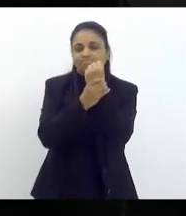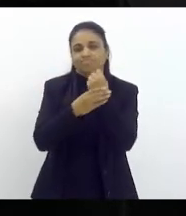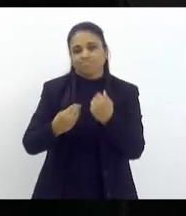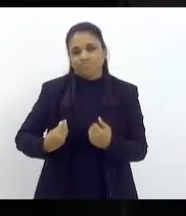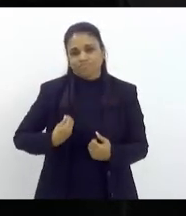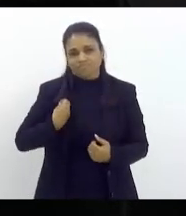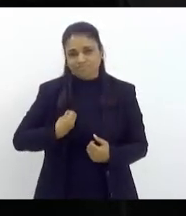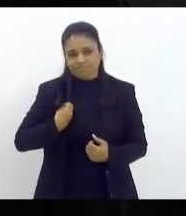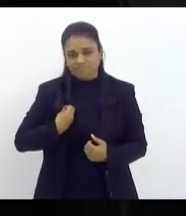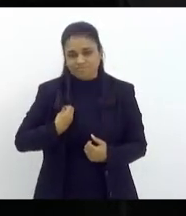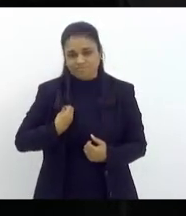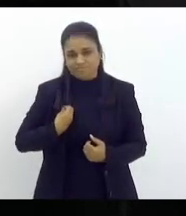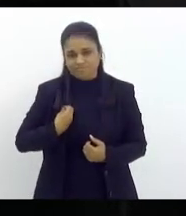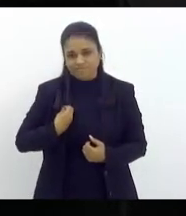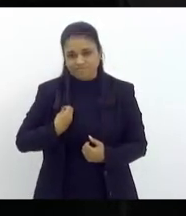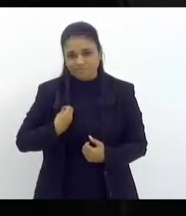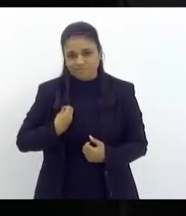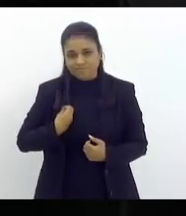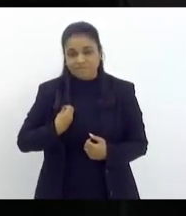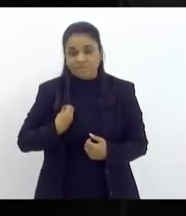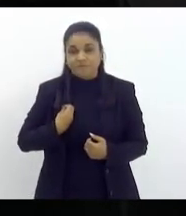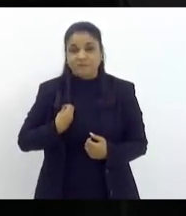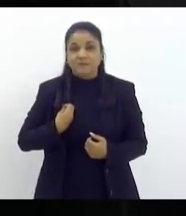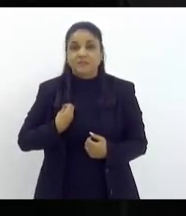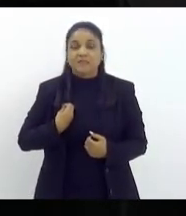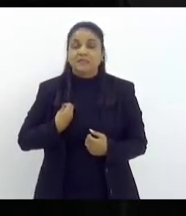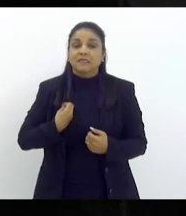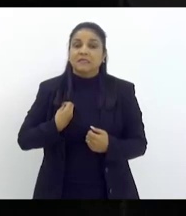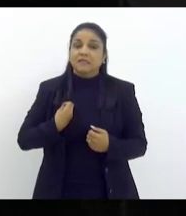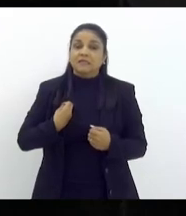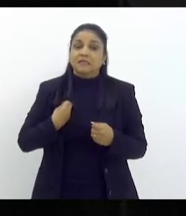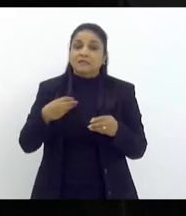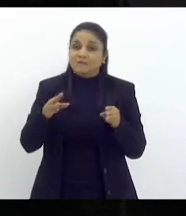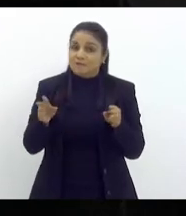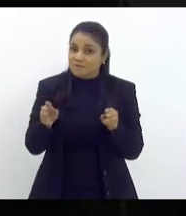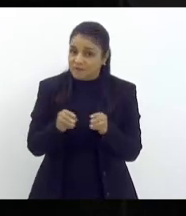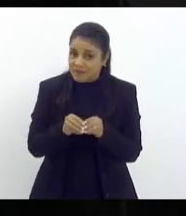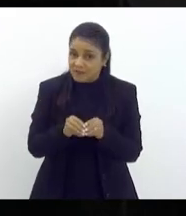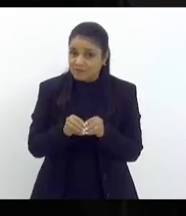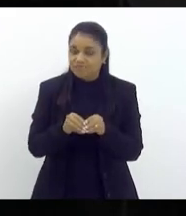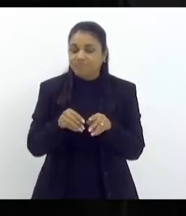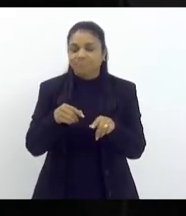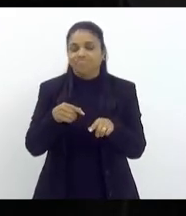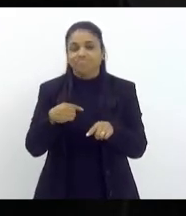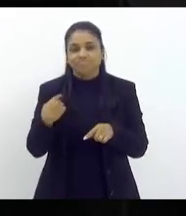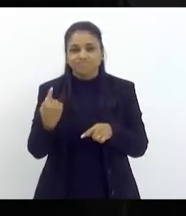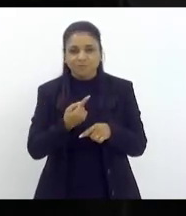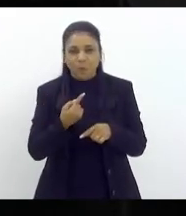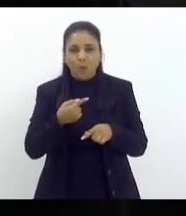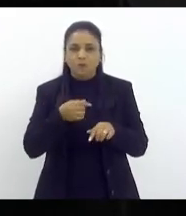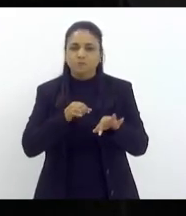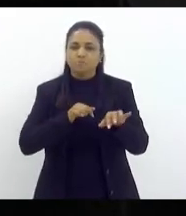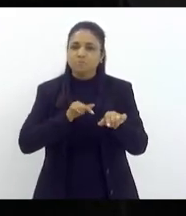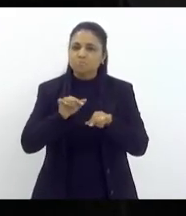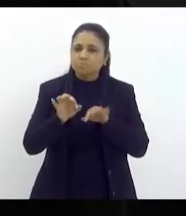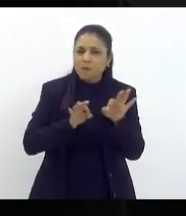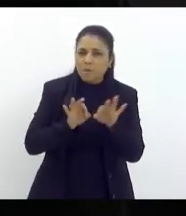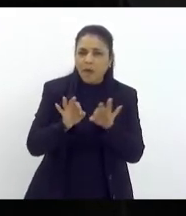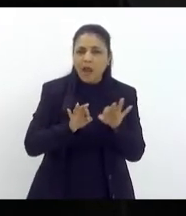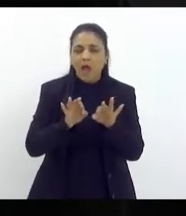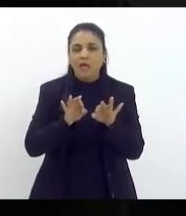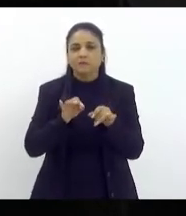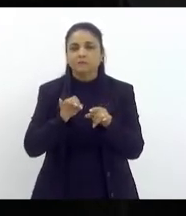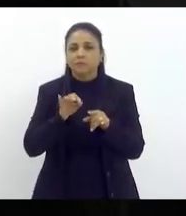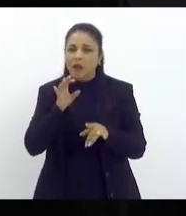e por fim e não menos importante a gente precisa estar preparado para agir rapidamente situações